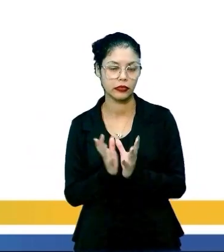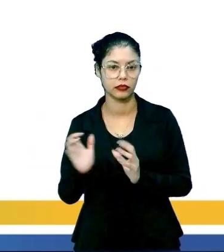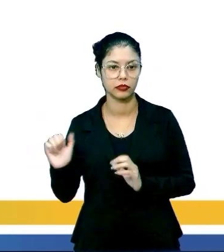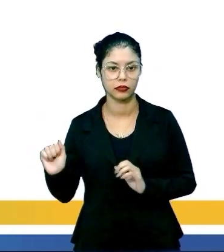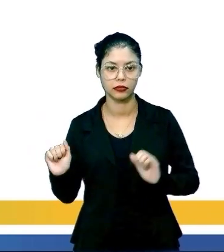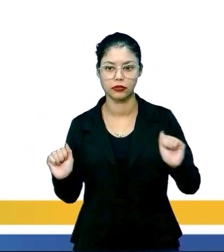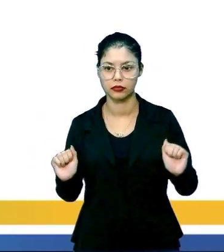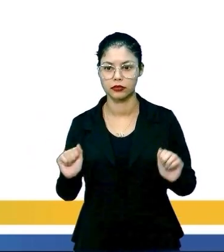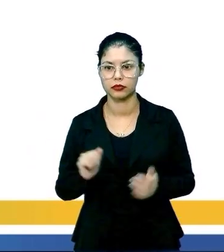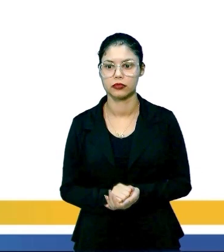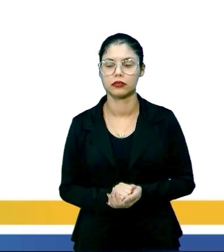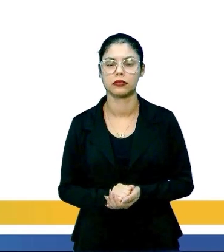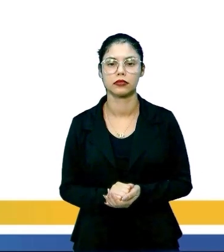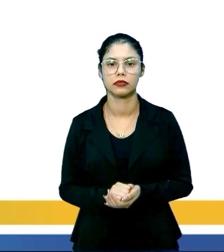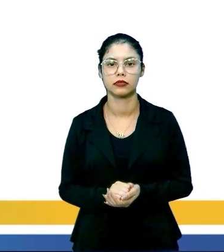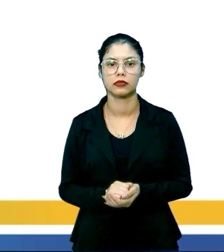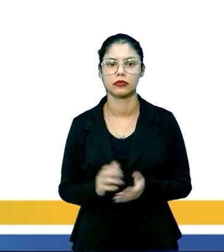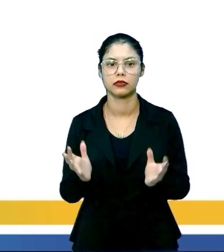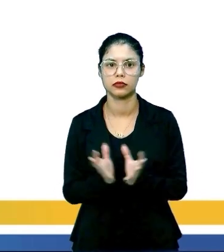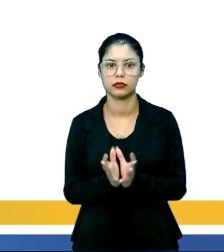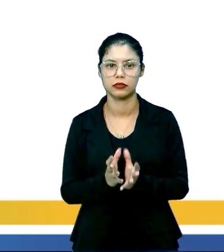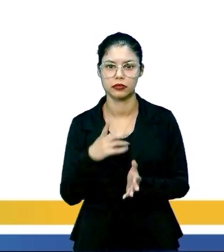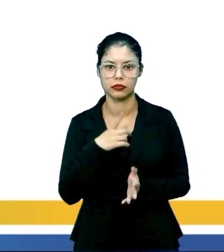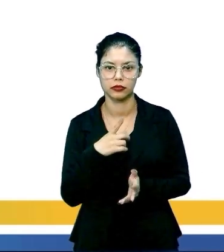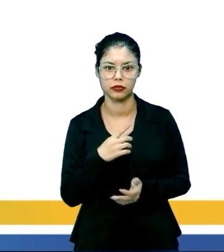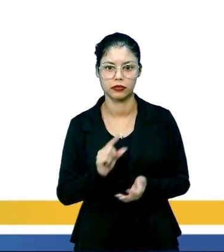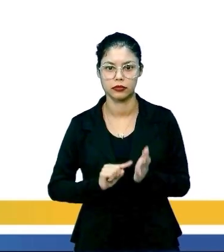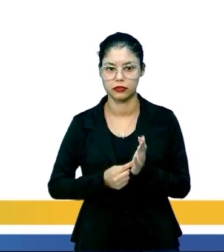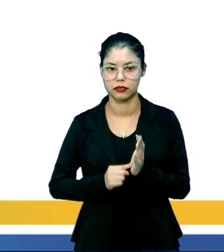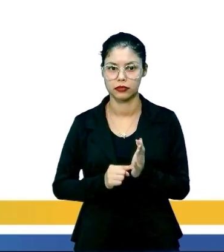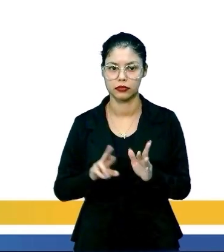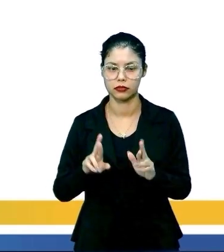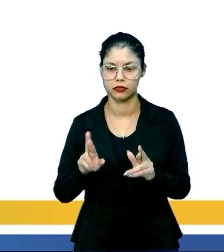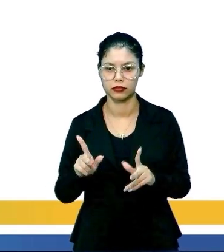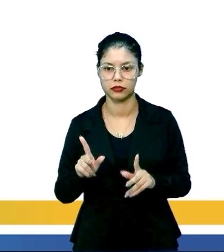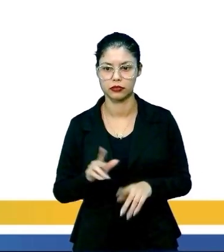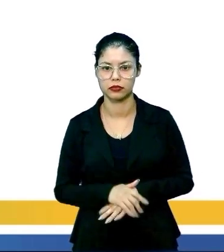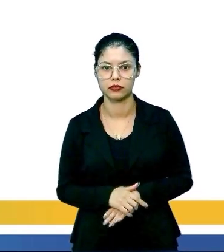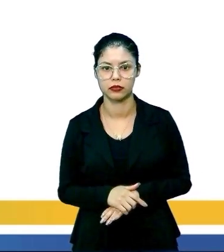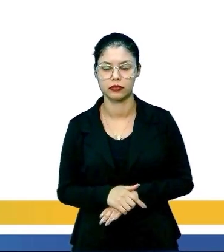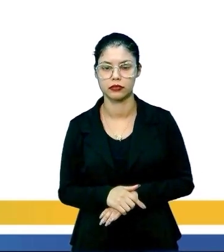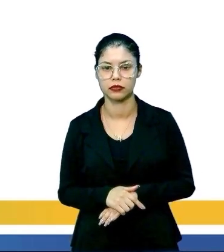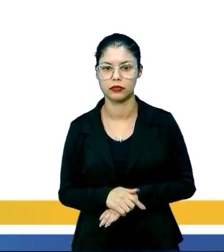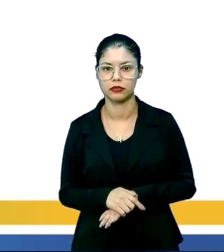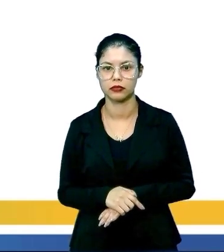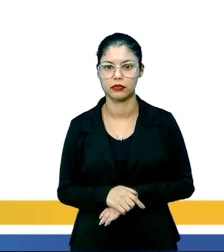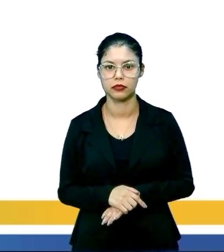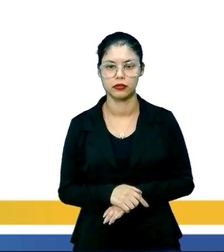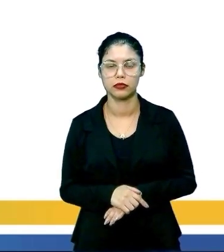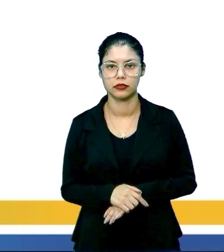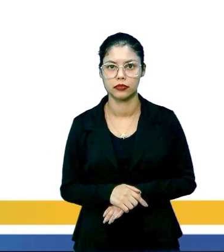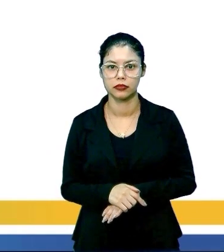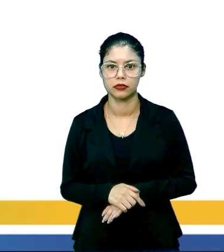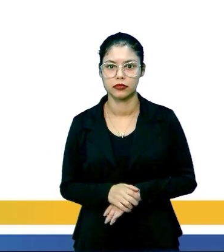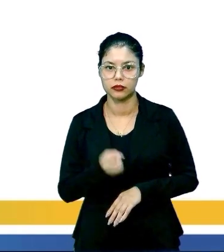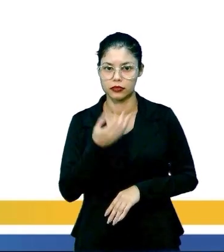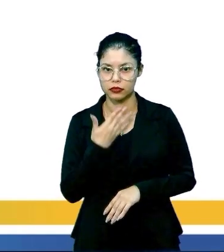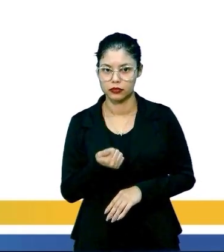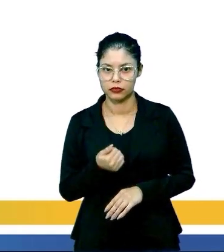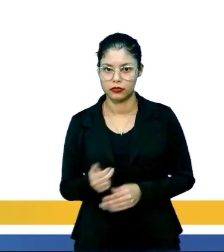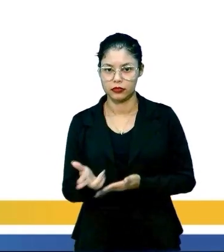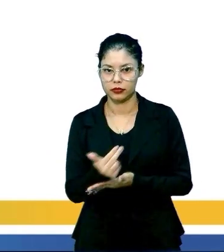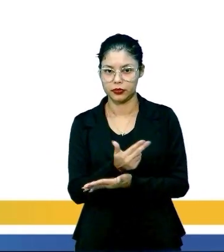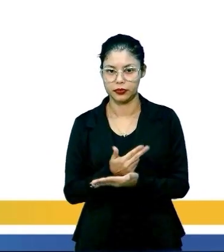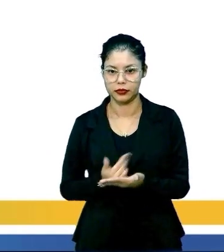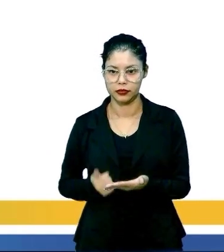A e B. Só que no conjunto B nós temos ali um ponto distinto. Tudo bem? Então, esse é o